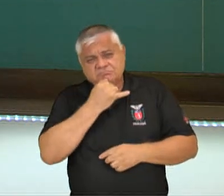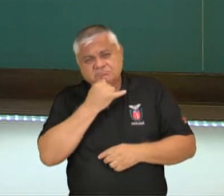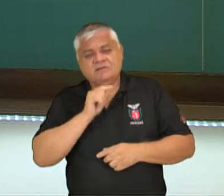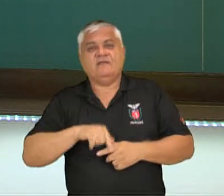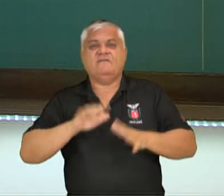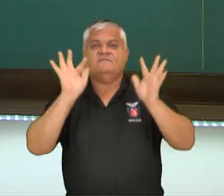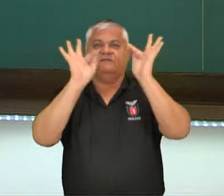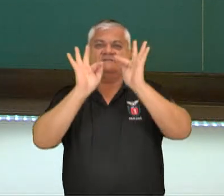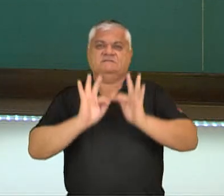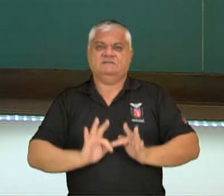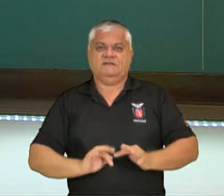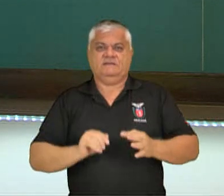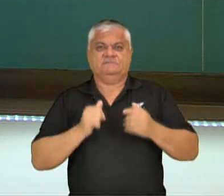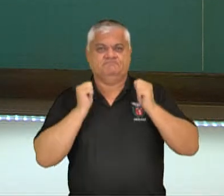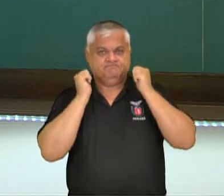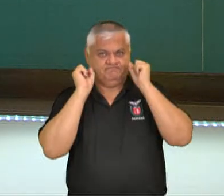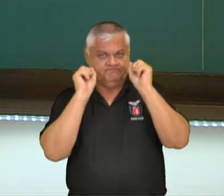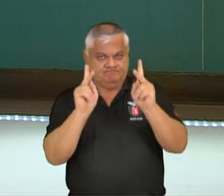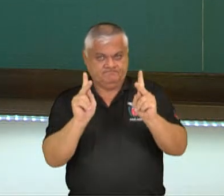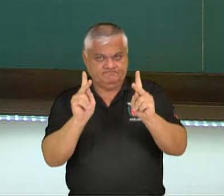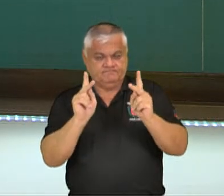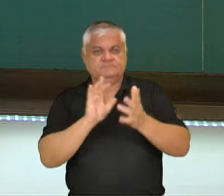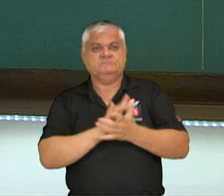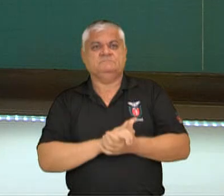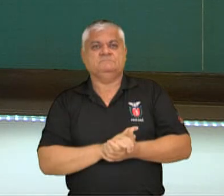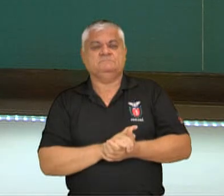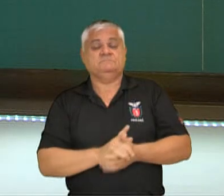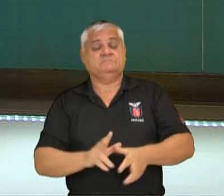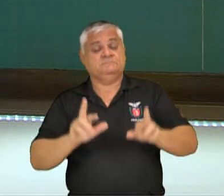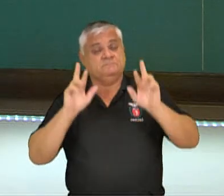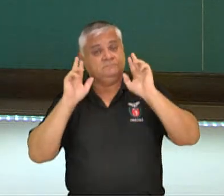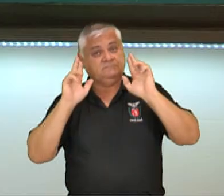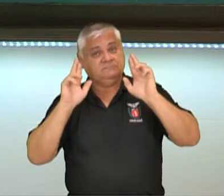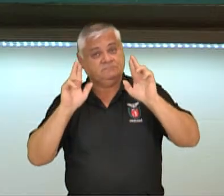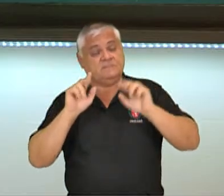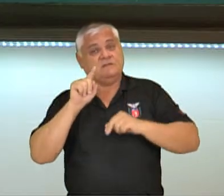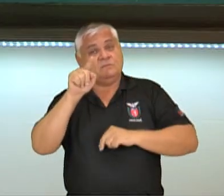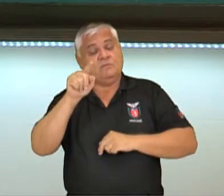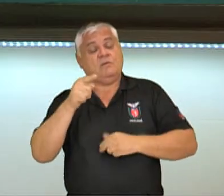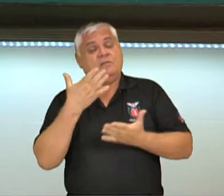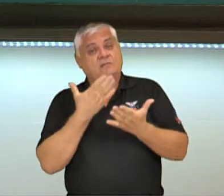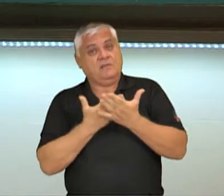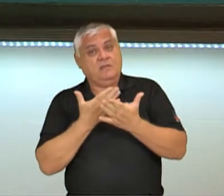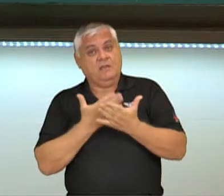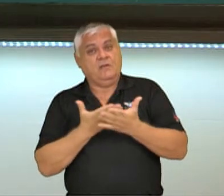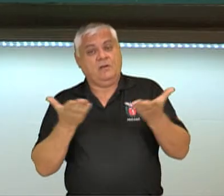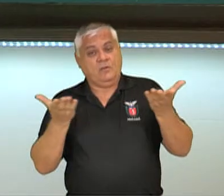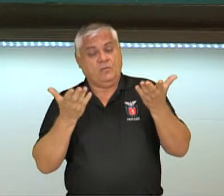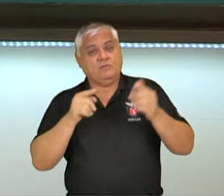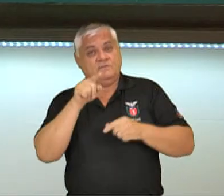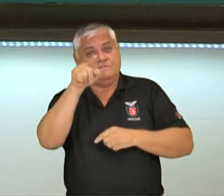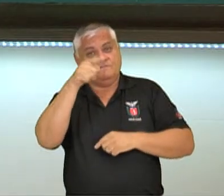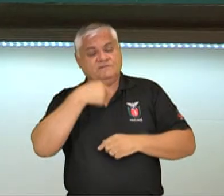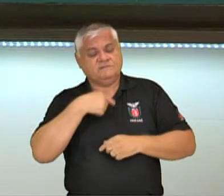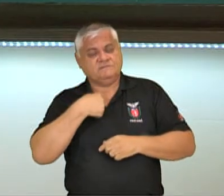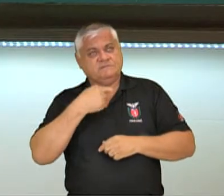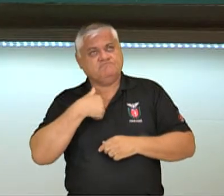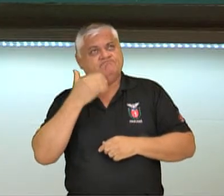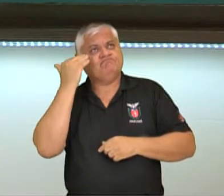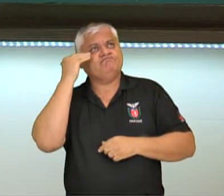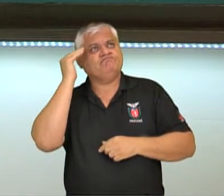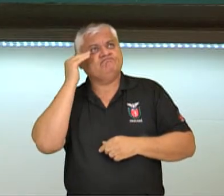e felicidade, ok? Espero, pessoal, que com essa aula de hoje você aí